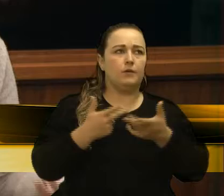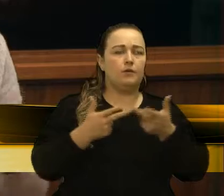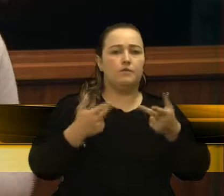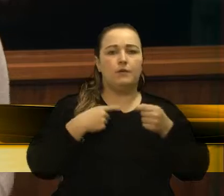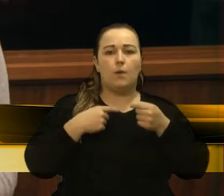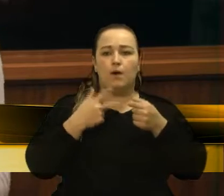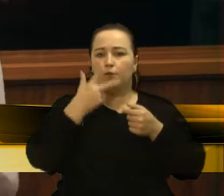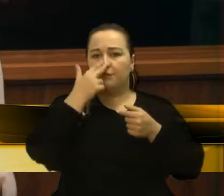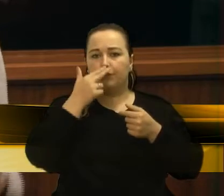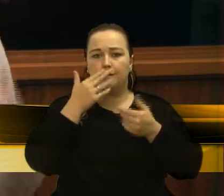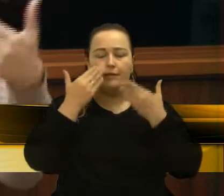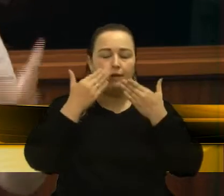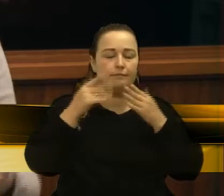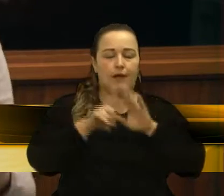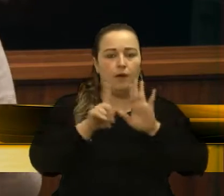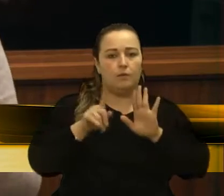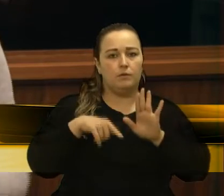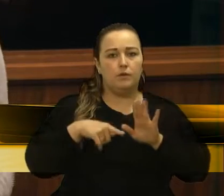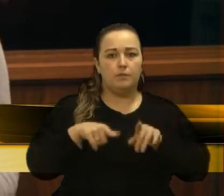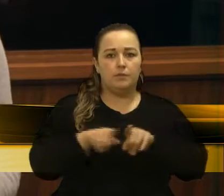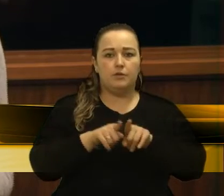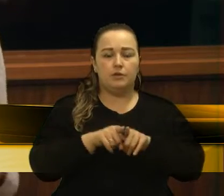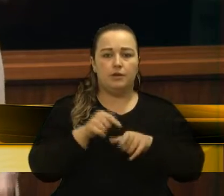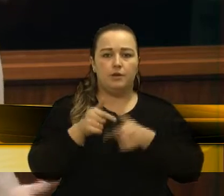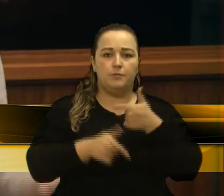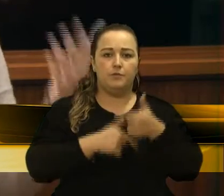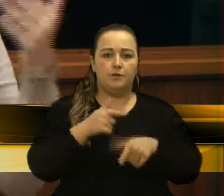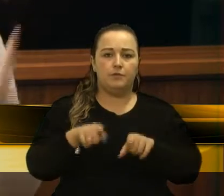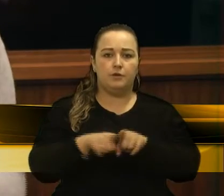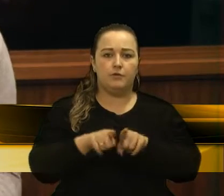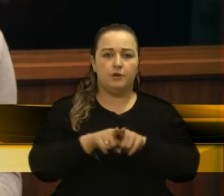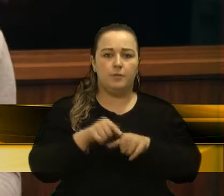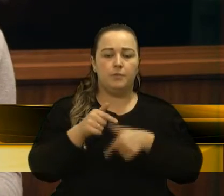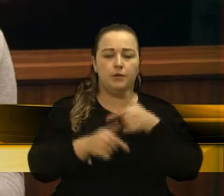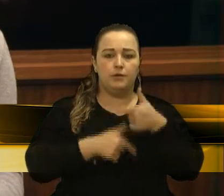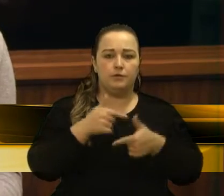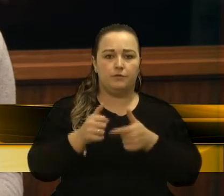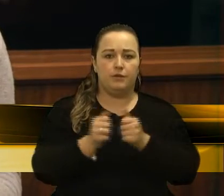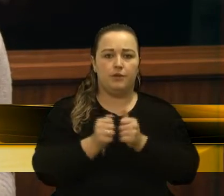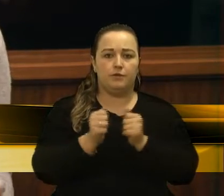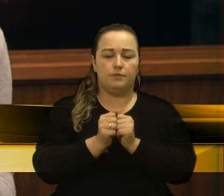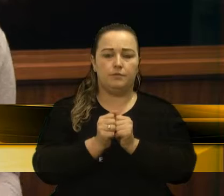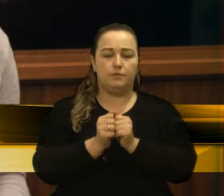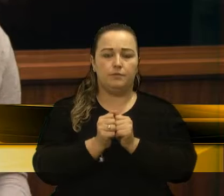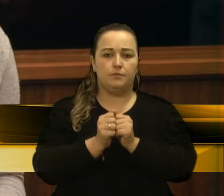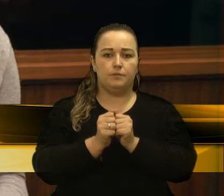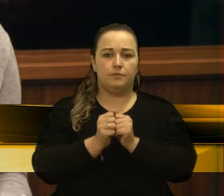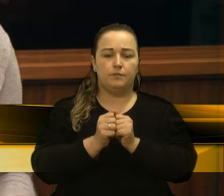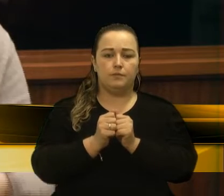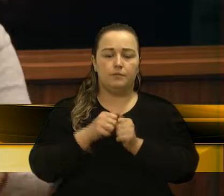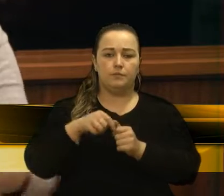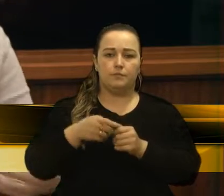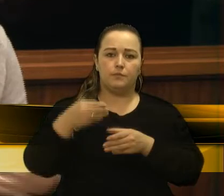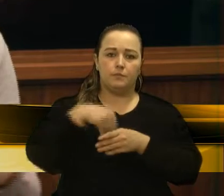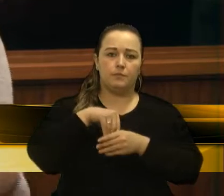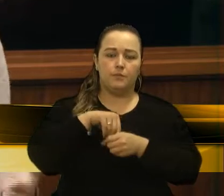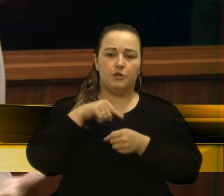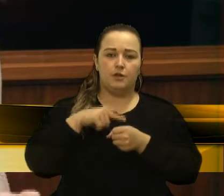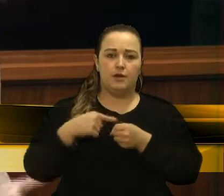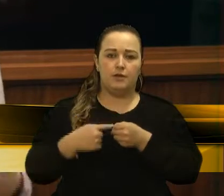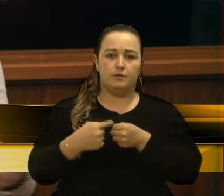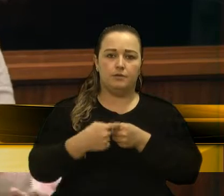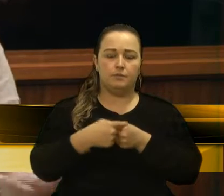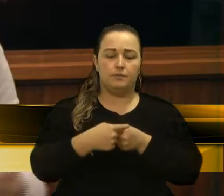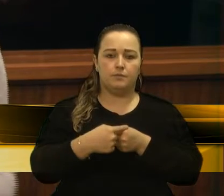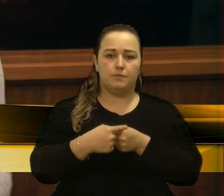para as drenagens. Não, já existe lei federal. Só que quando a gente sobrepõe mais o mapa nosso, aqui de Caxias do Sul, a gente acabava atrapalhando, porque tinha